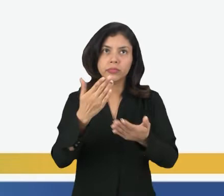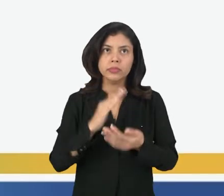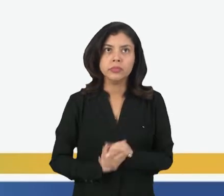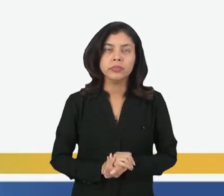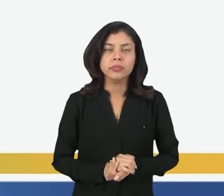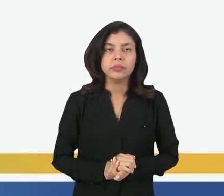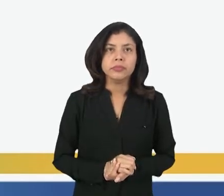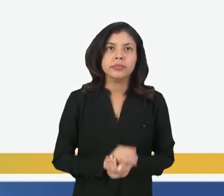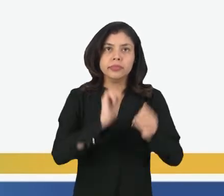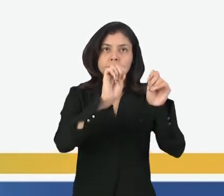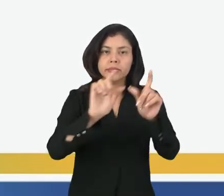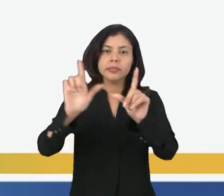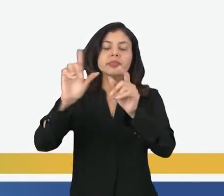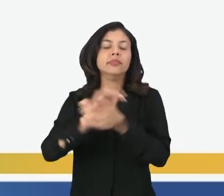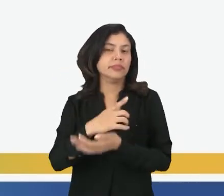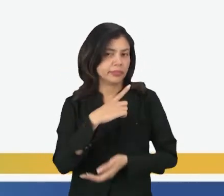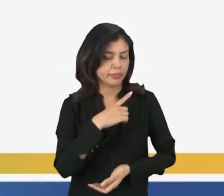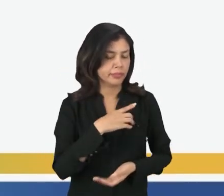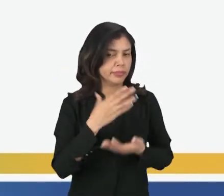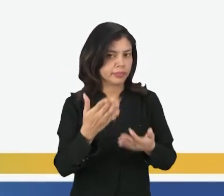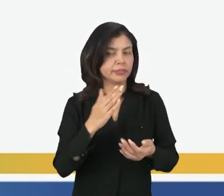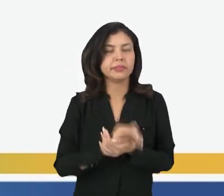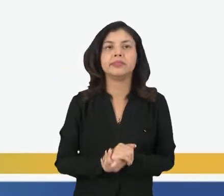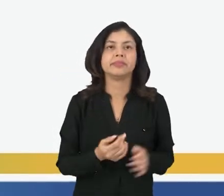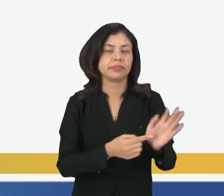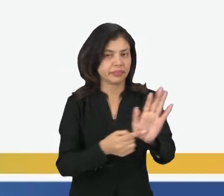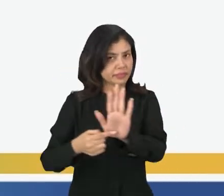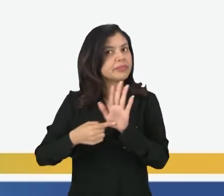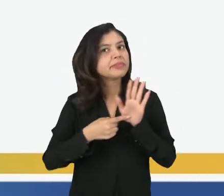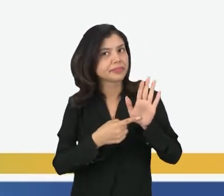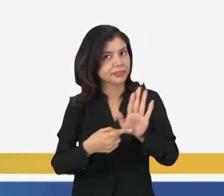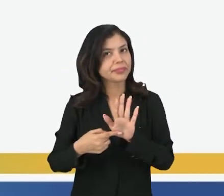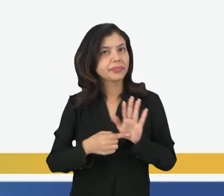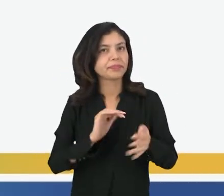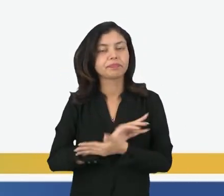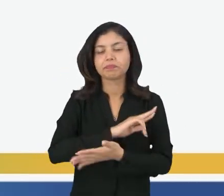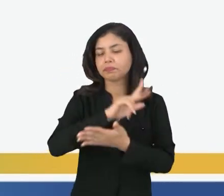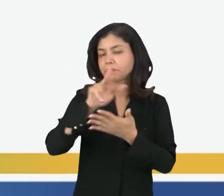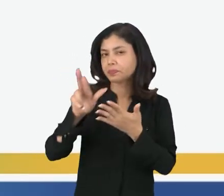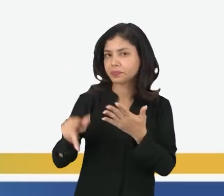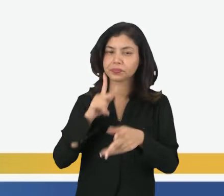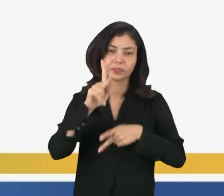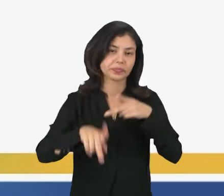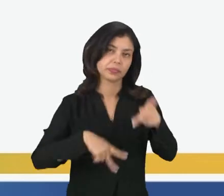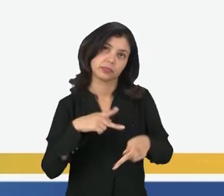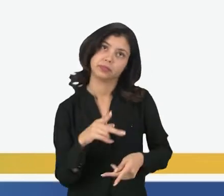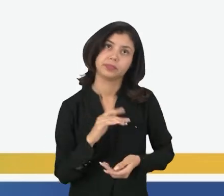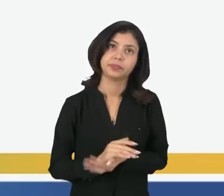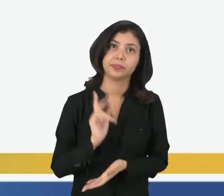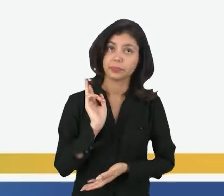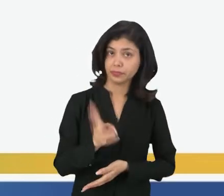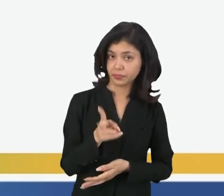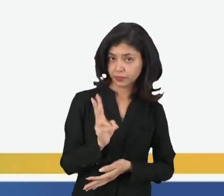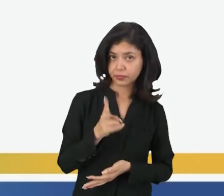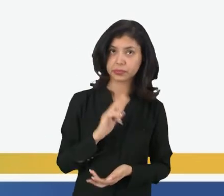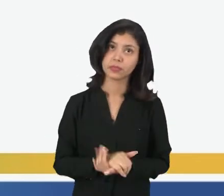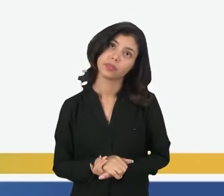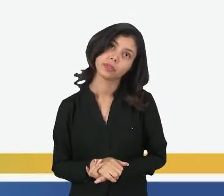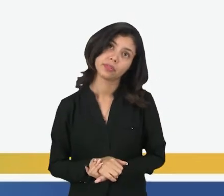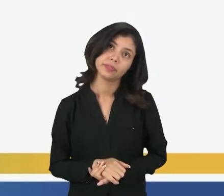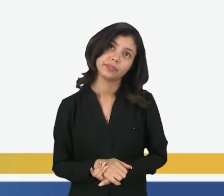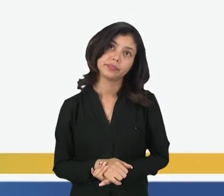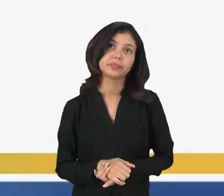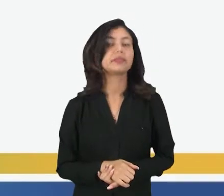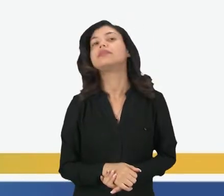passando aí na sua telinha. Nós temos aqui a representação de vários povos, não é mesmo? De vários